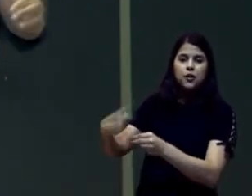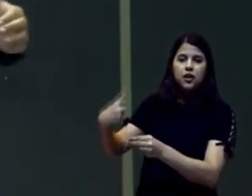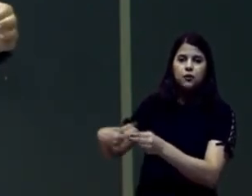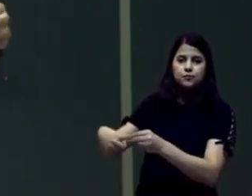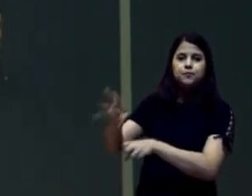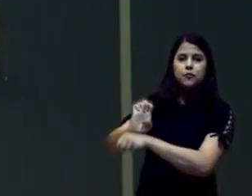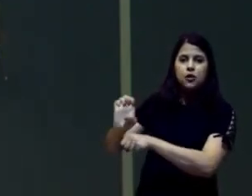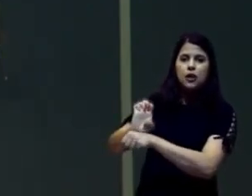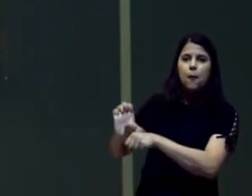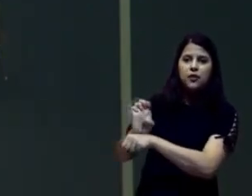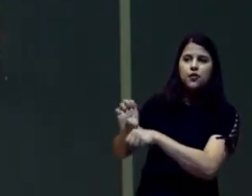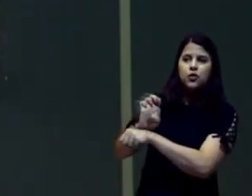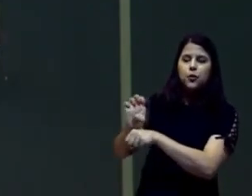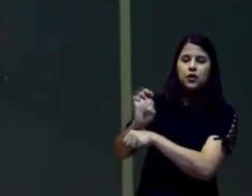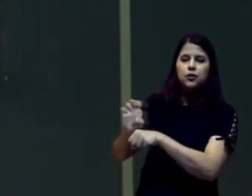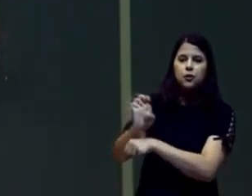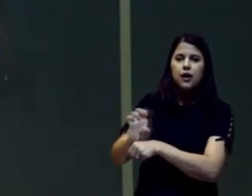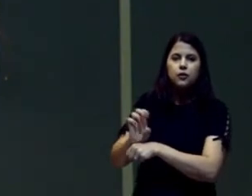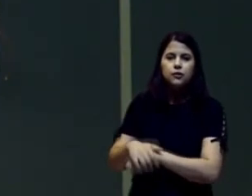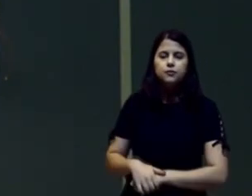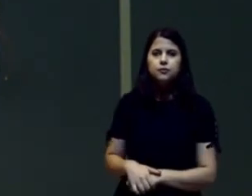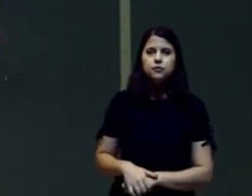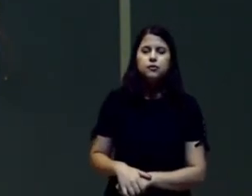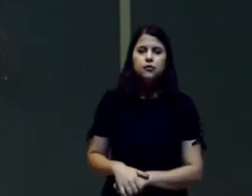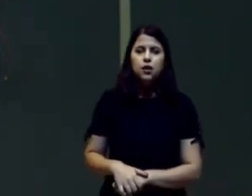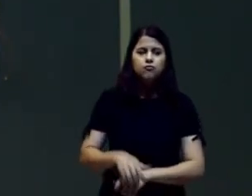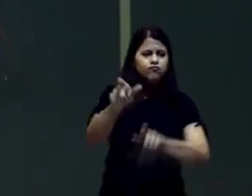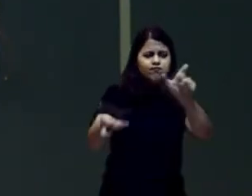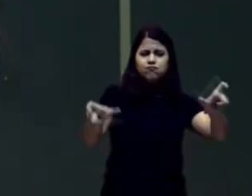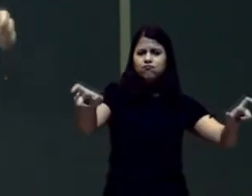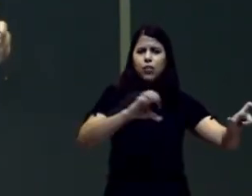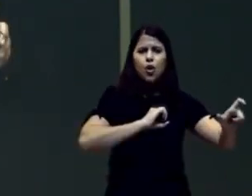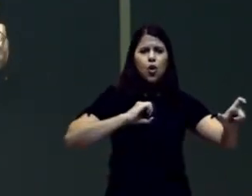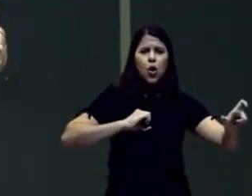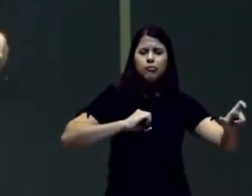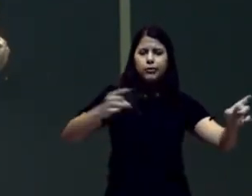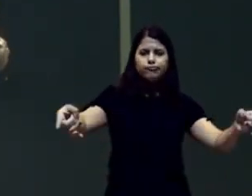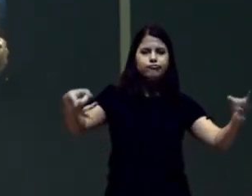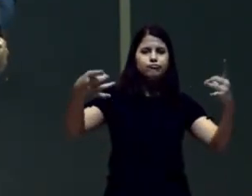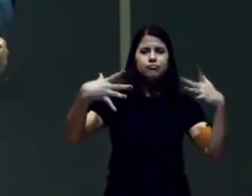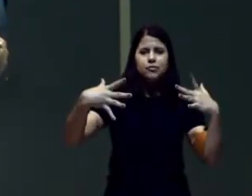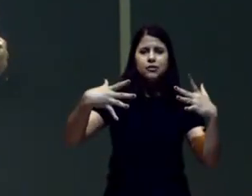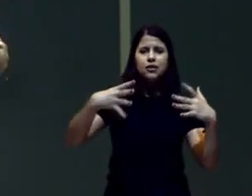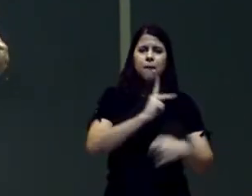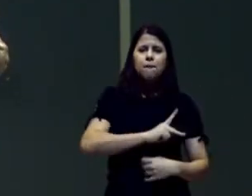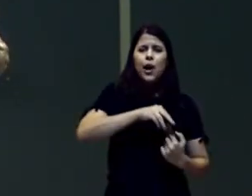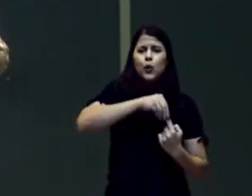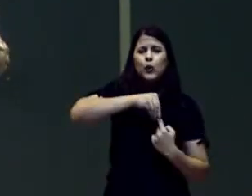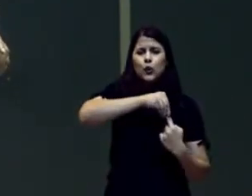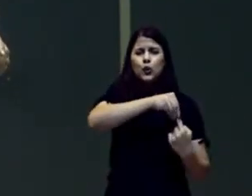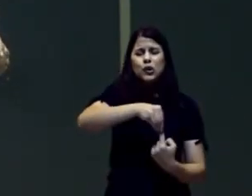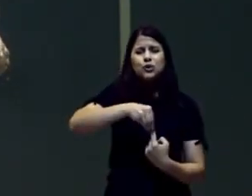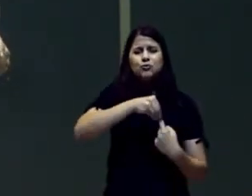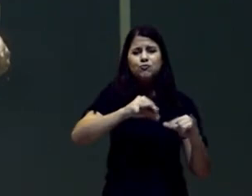me abandonaram. Paulo estava abandonado pelos seus cooperadores. Paulo estava sozinho.